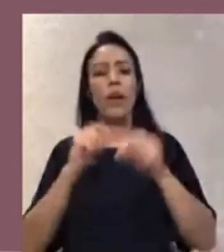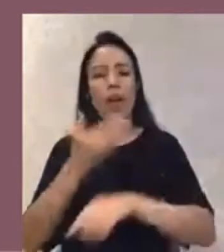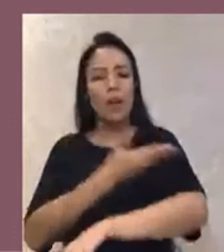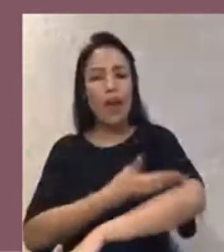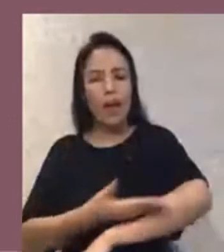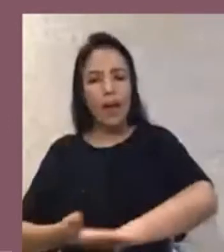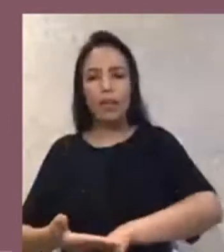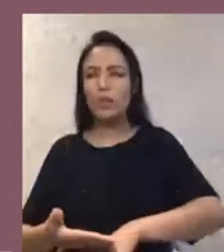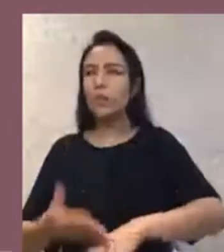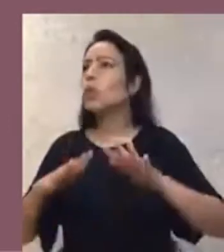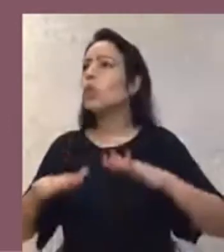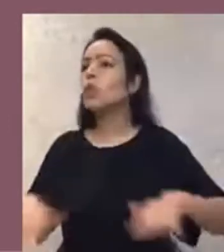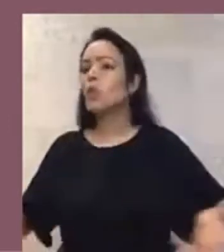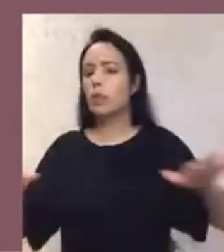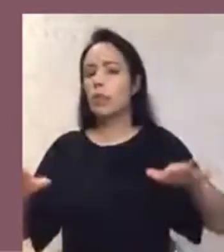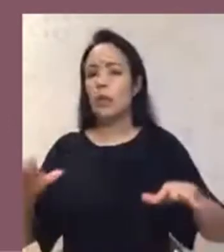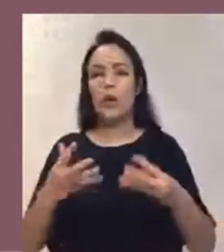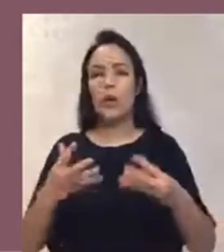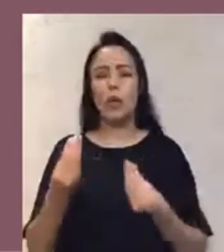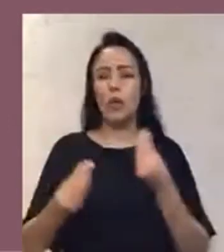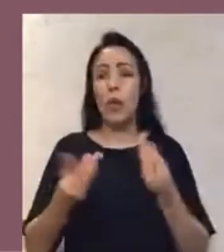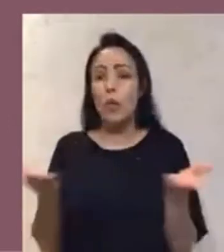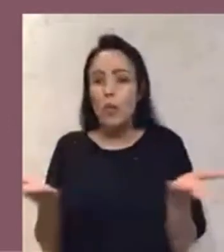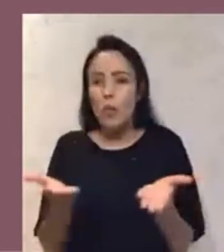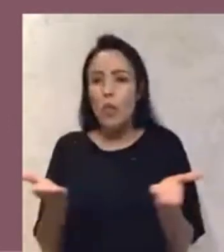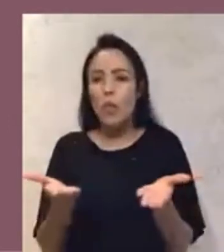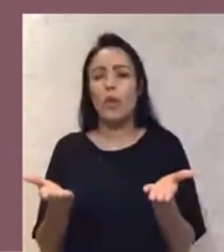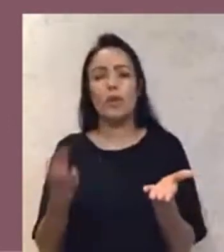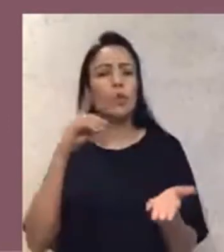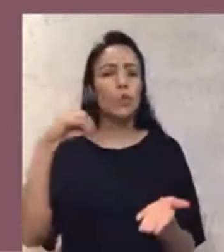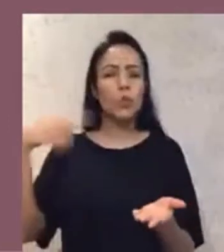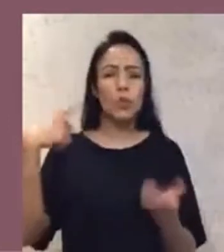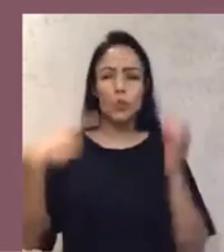ela se faz presente e se fortalece no dia a dia?